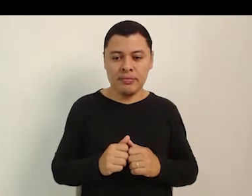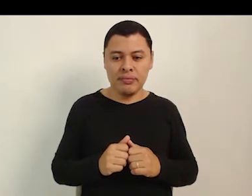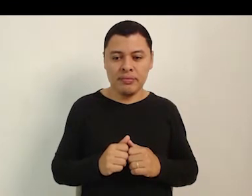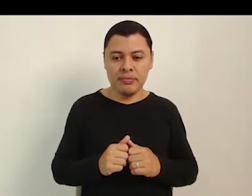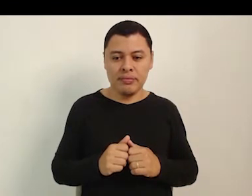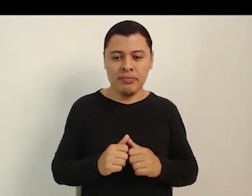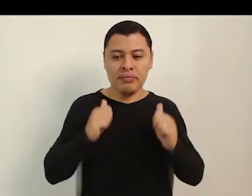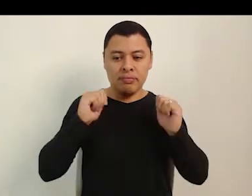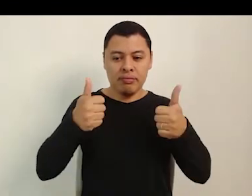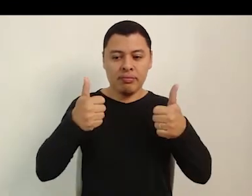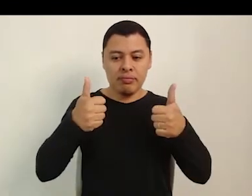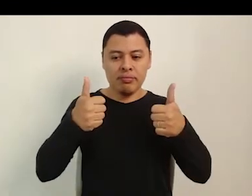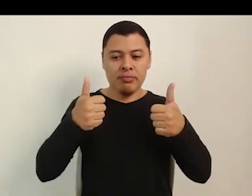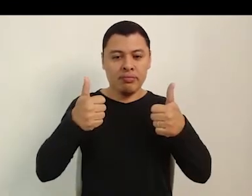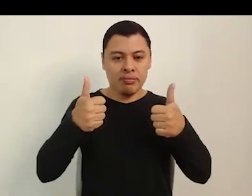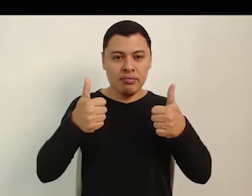Foi?